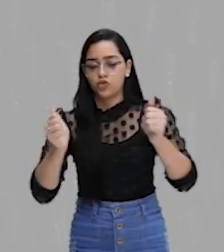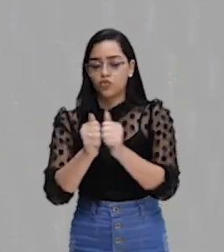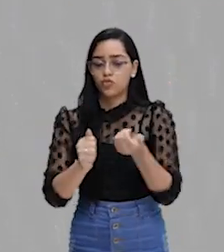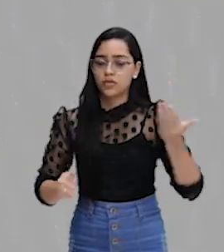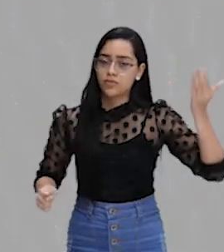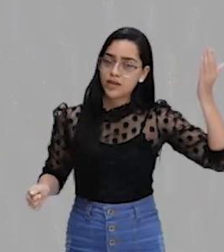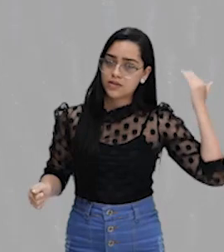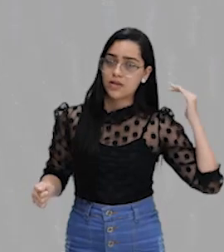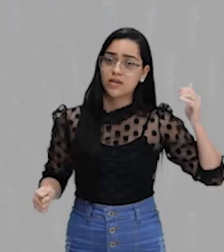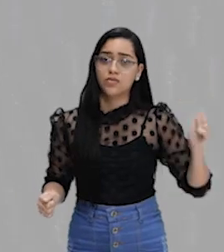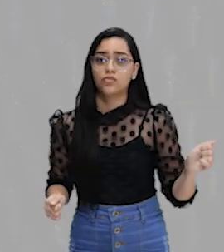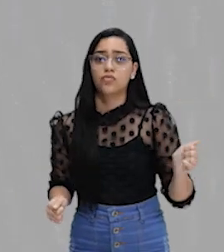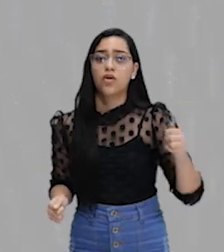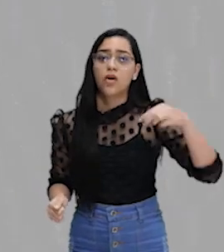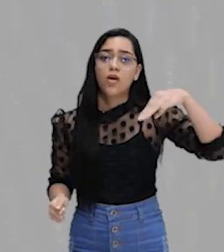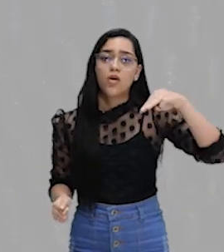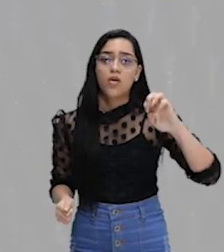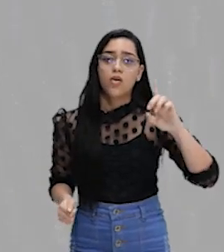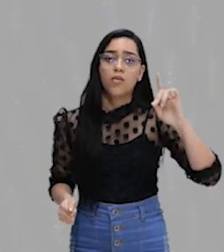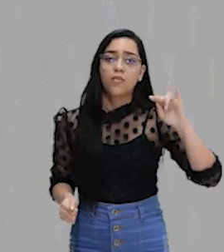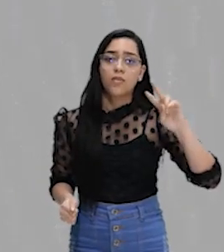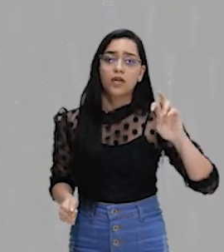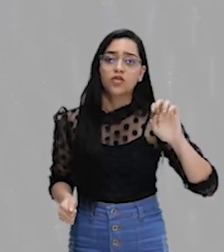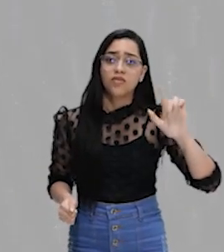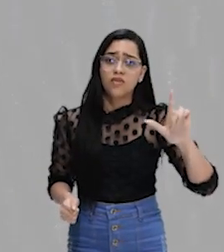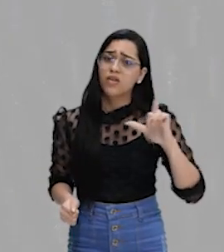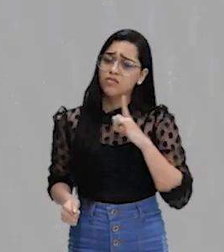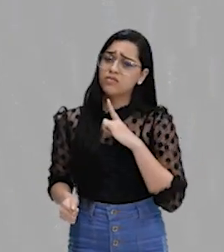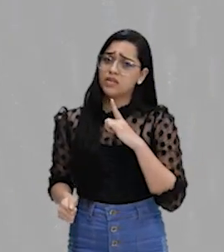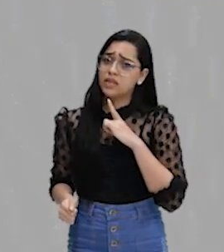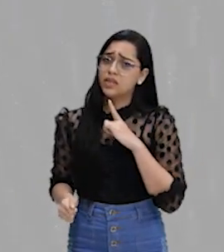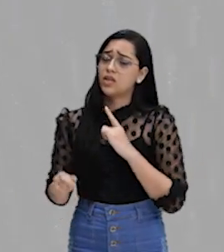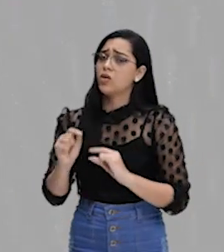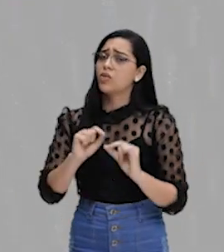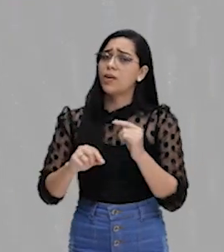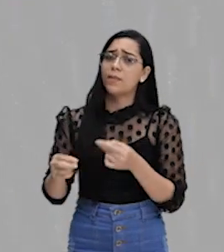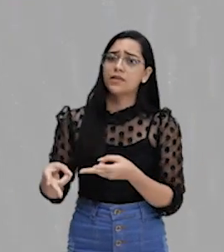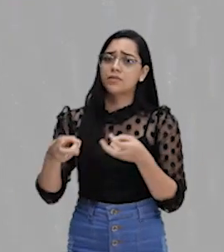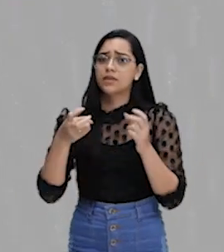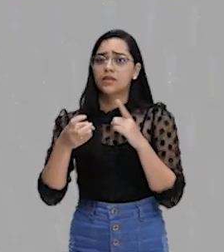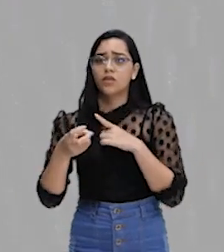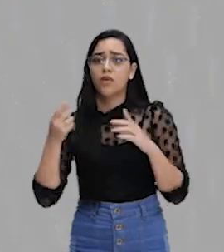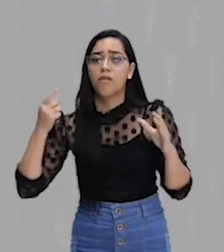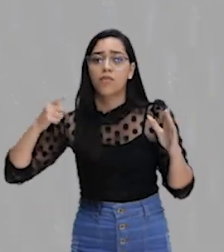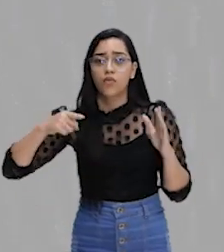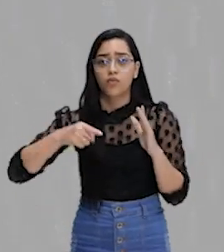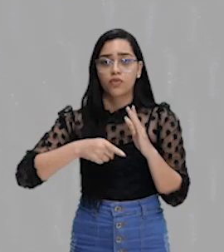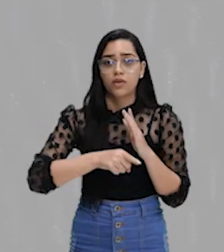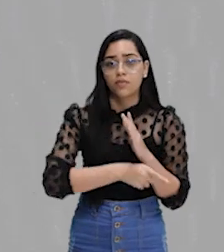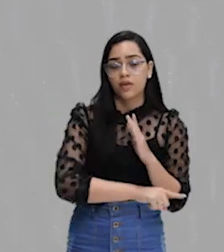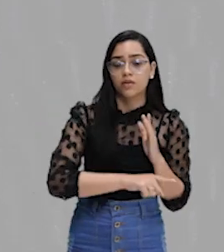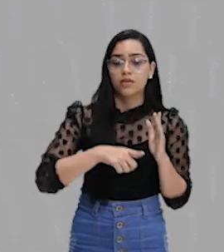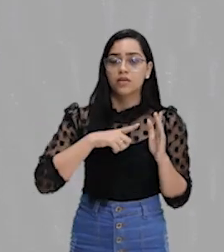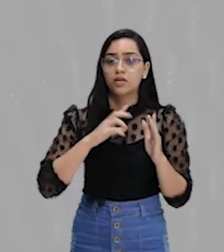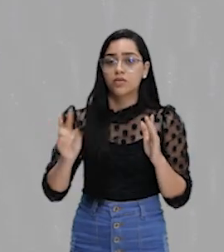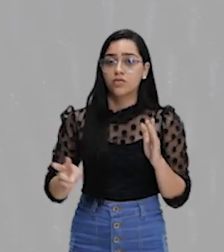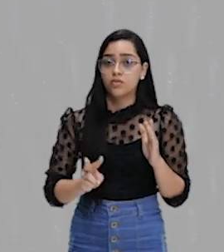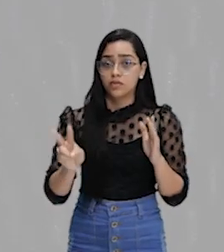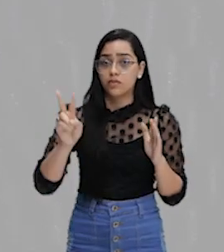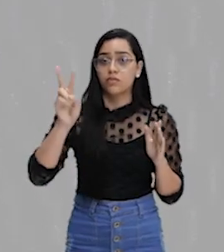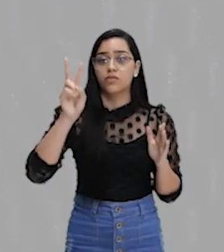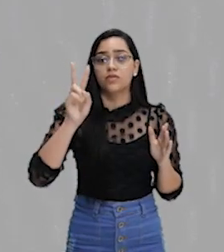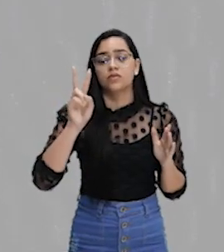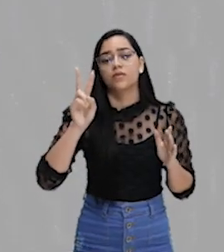passado medieval, o que nós vamos observar é muito mais um aprofundamento desses valores